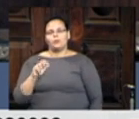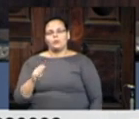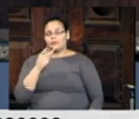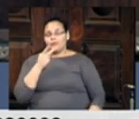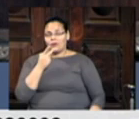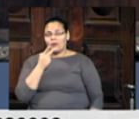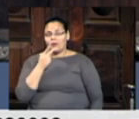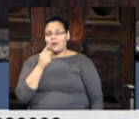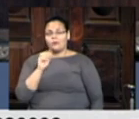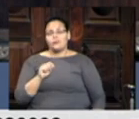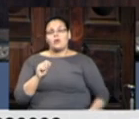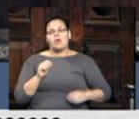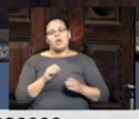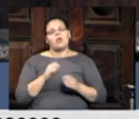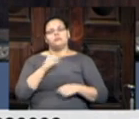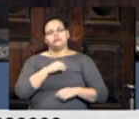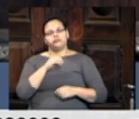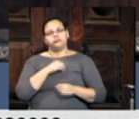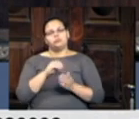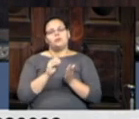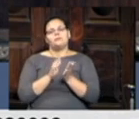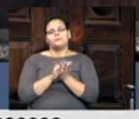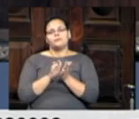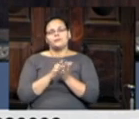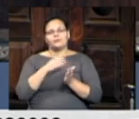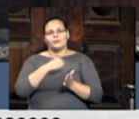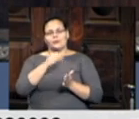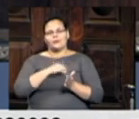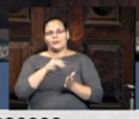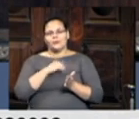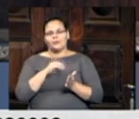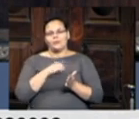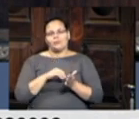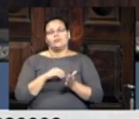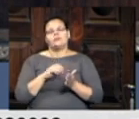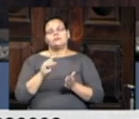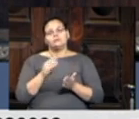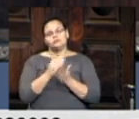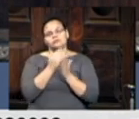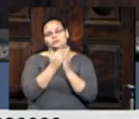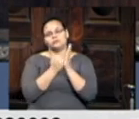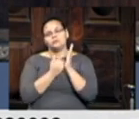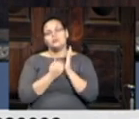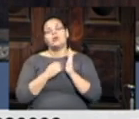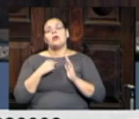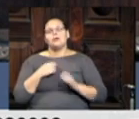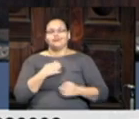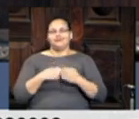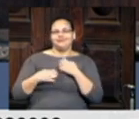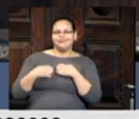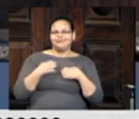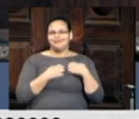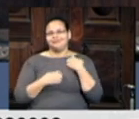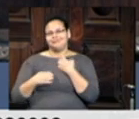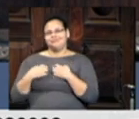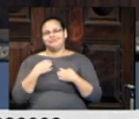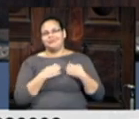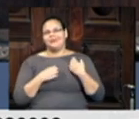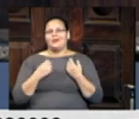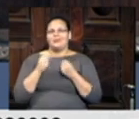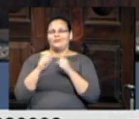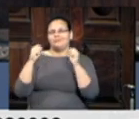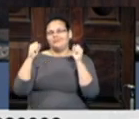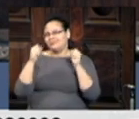né, da questão da folha do pagamento. E quando fala na folha do pagamento, a minha angústia e a minha